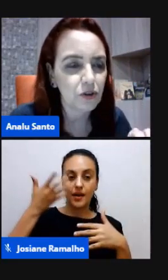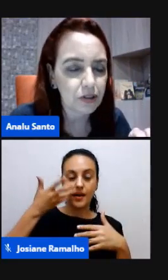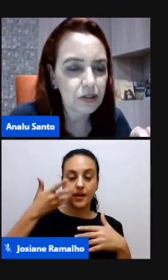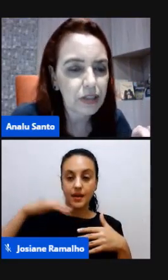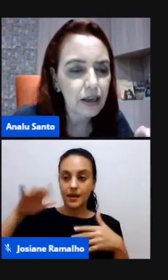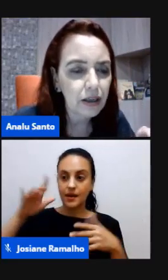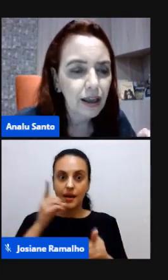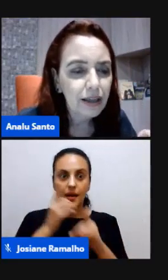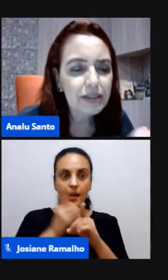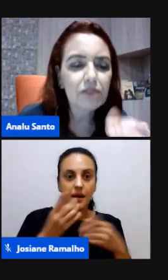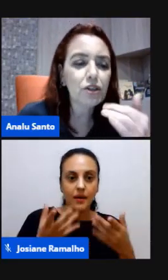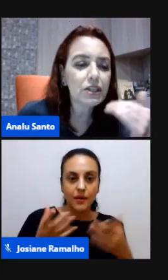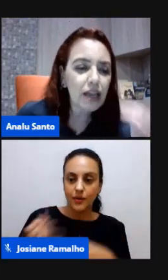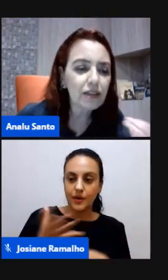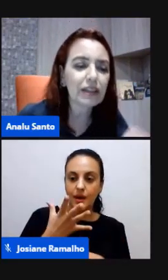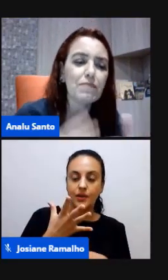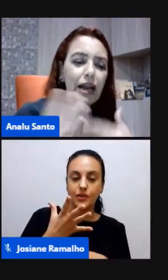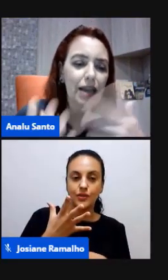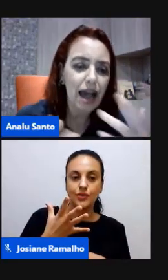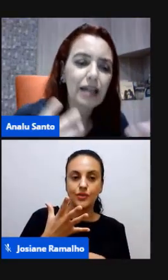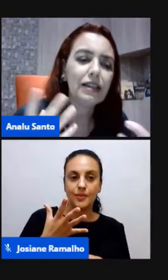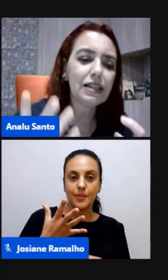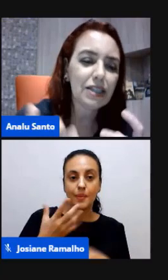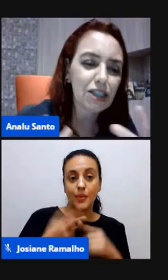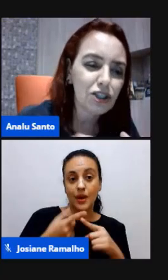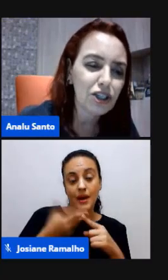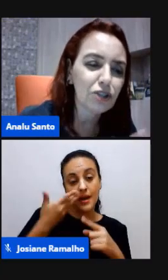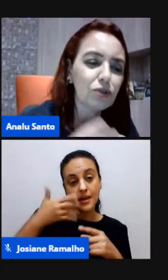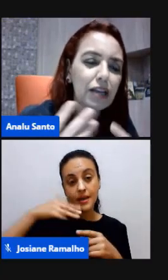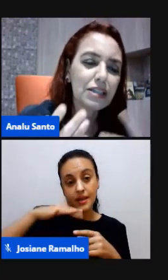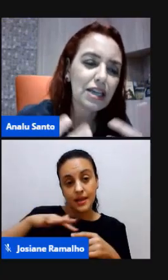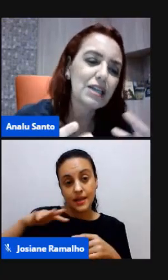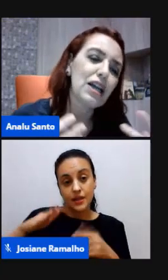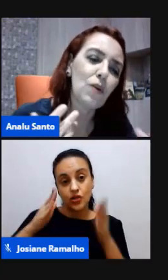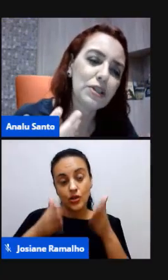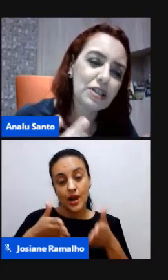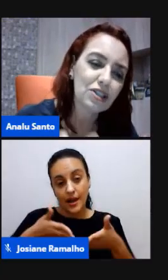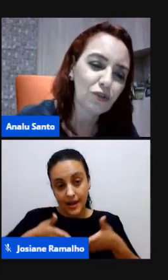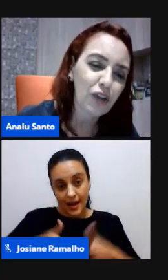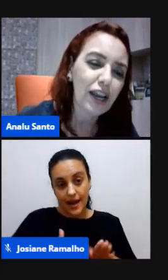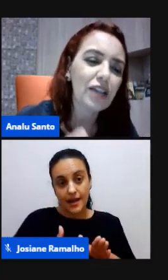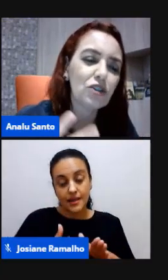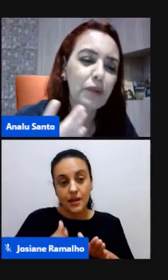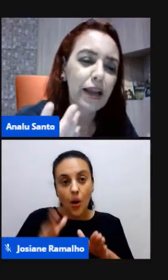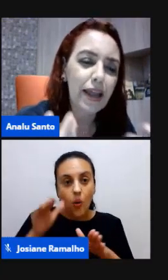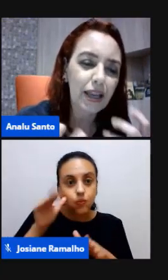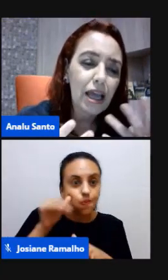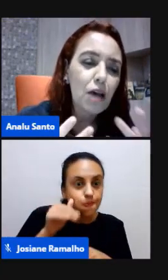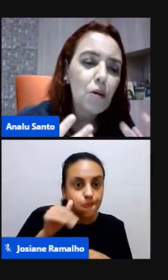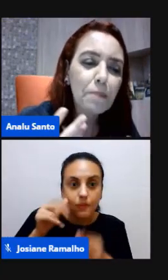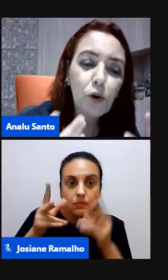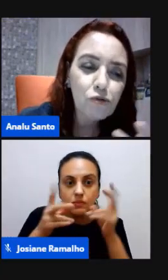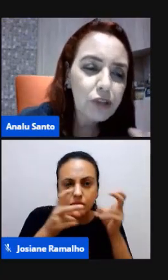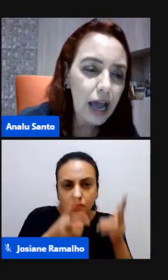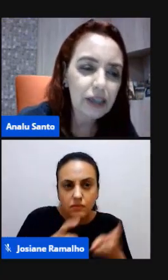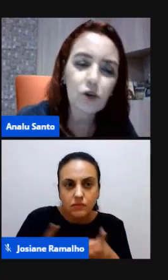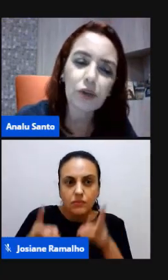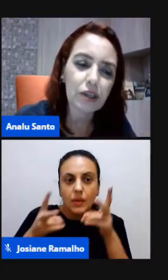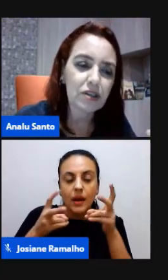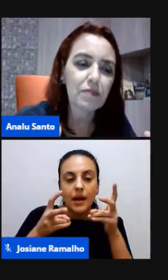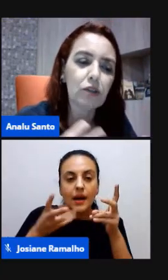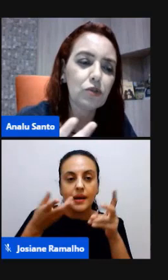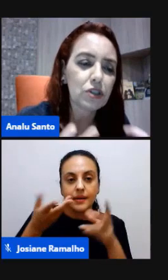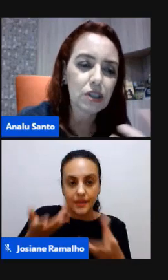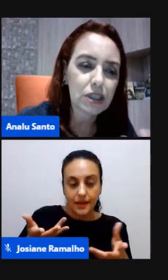nascem curiosas, né? Se você trabalhar nesse sentido, trazer coisas diferentes para ela, aprofundar